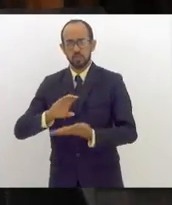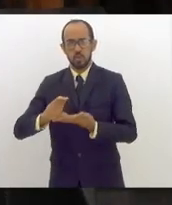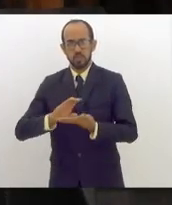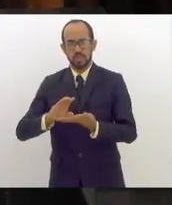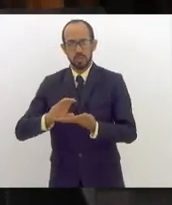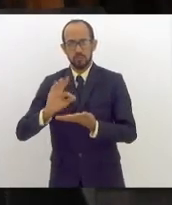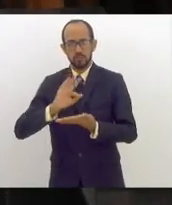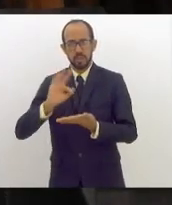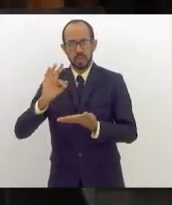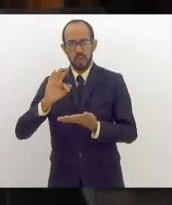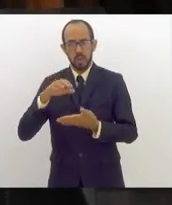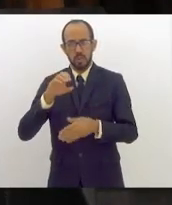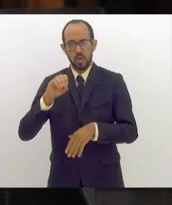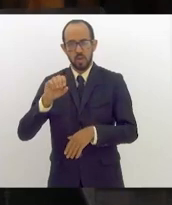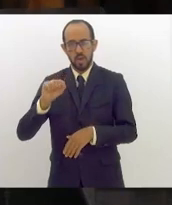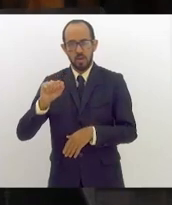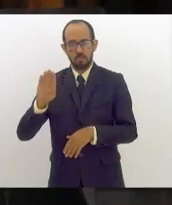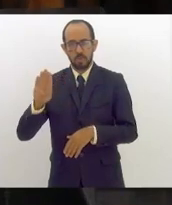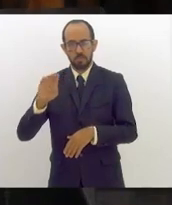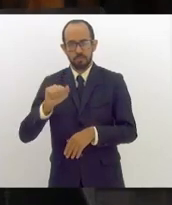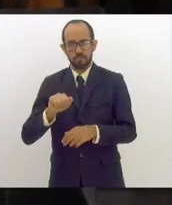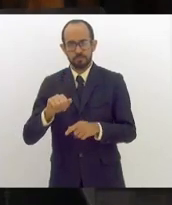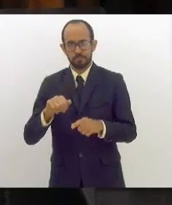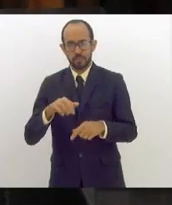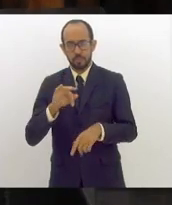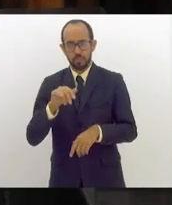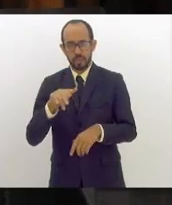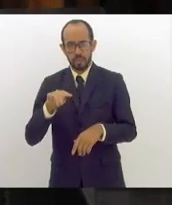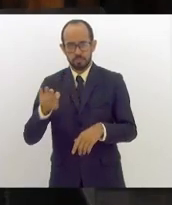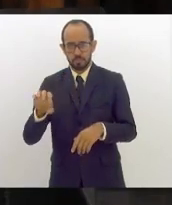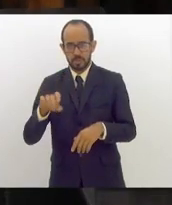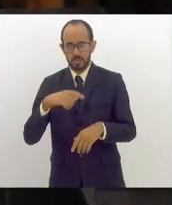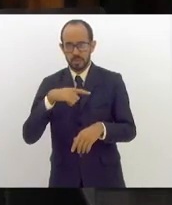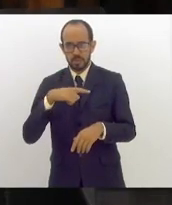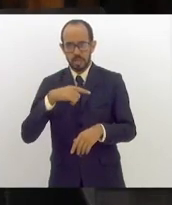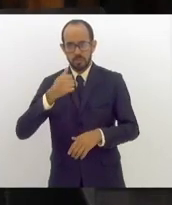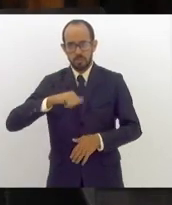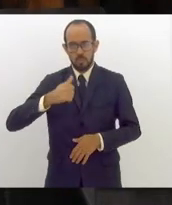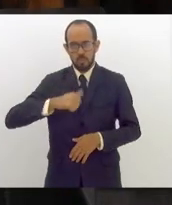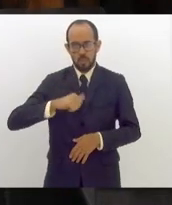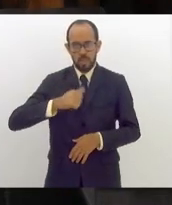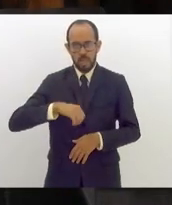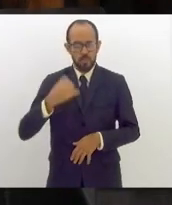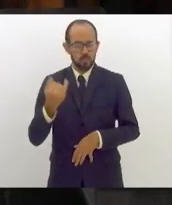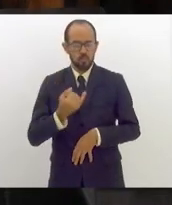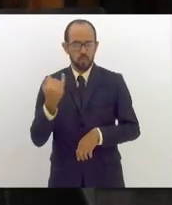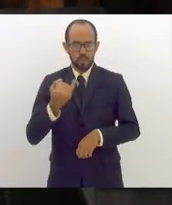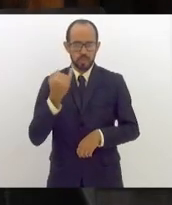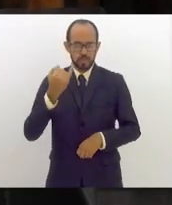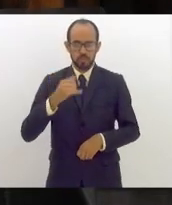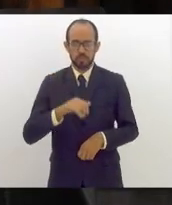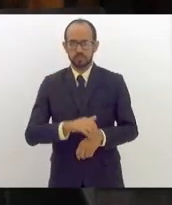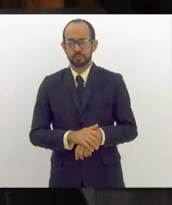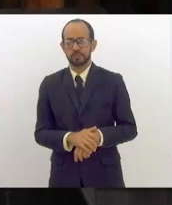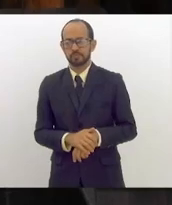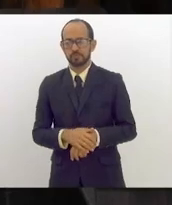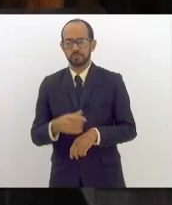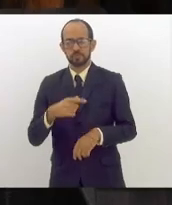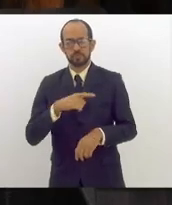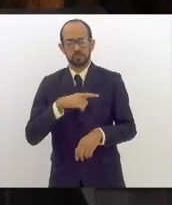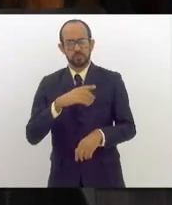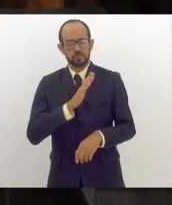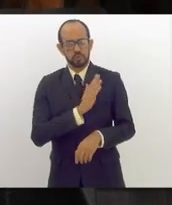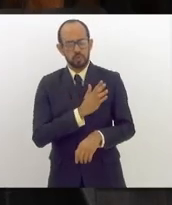da Ordem dos Advogados do Brasil e o Felipe ele tem uma qualidade importantíssima ele tem um coração